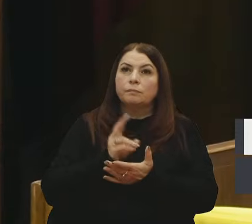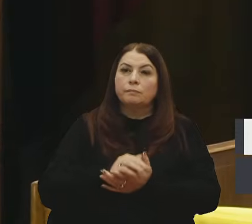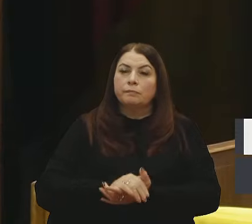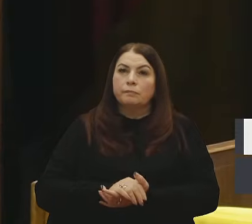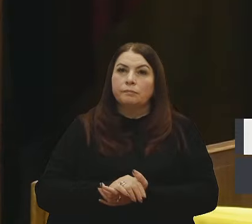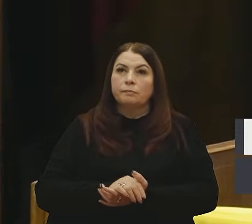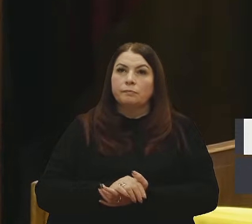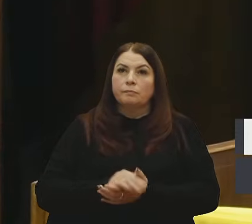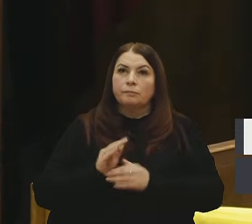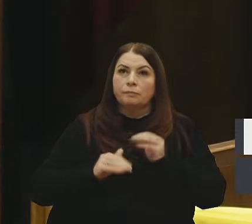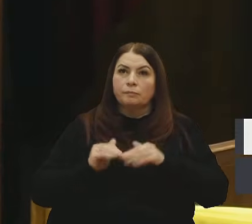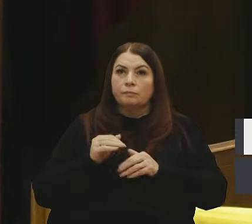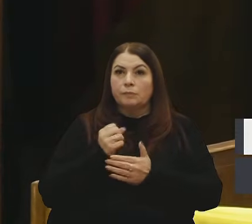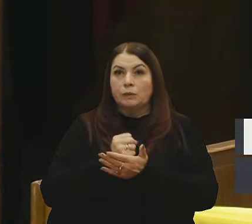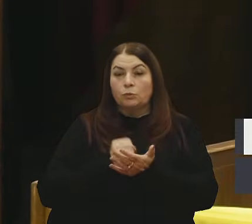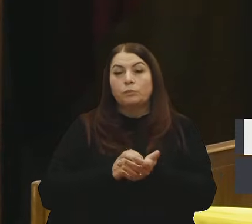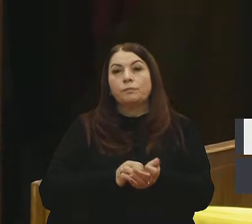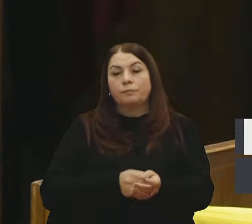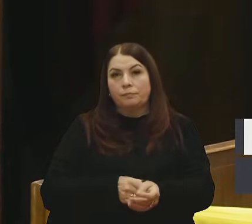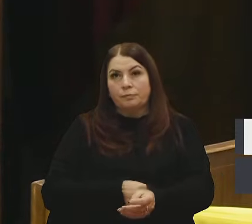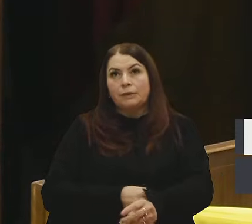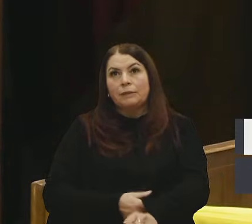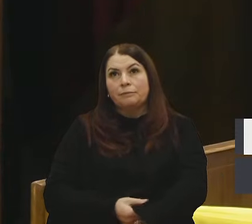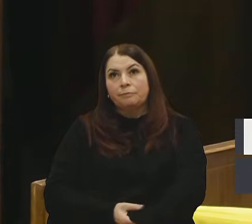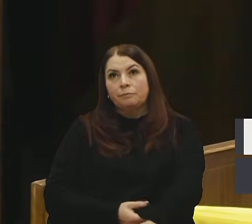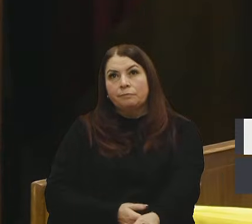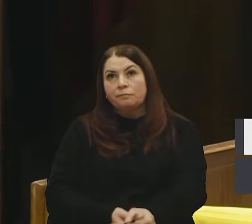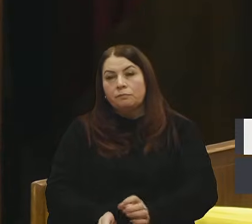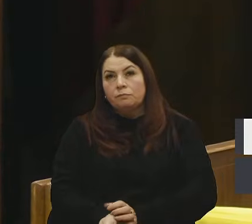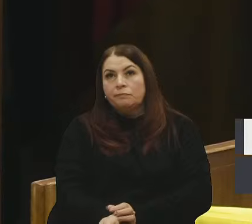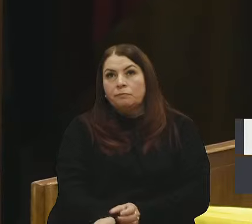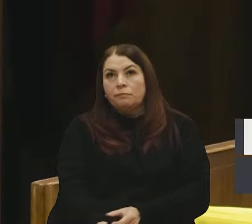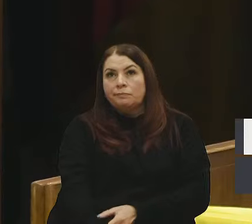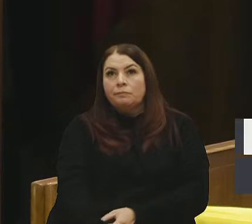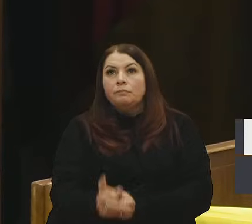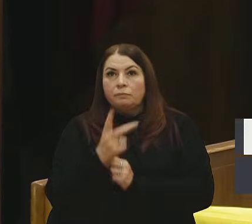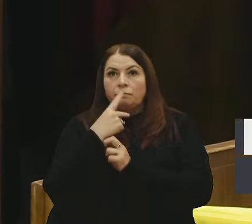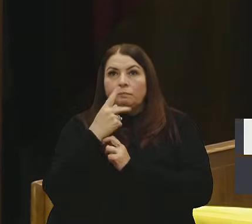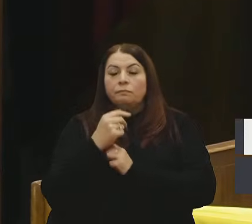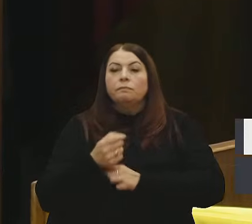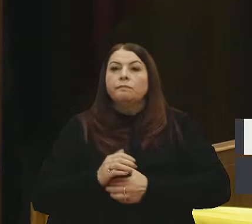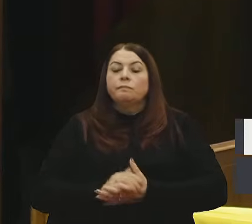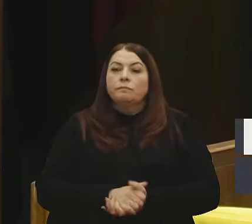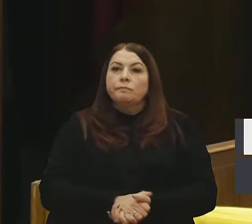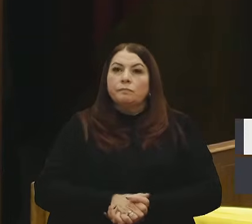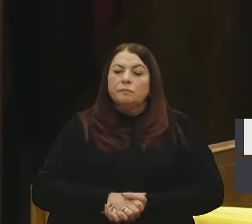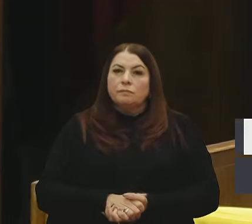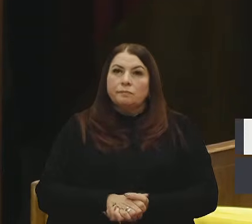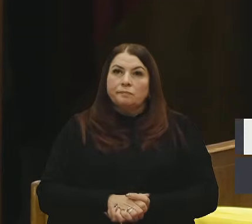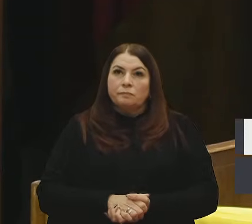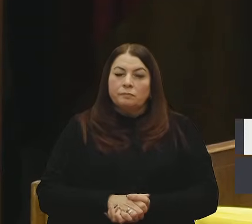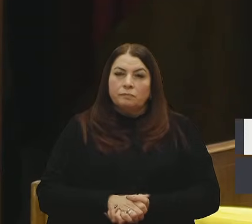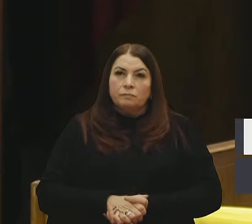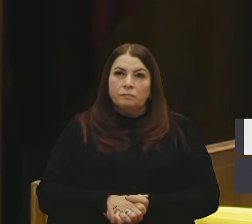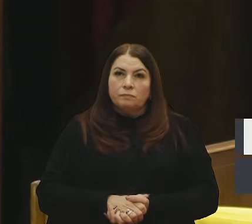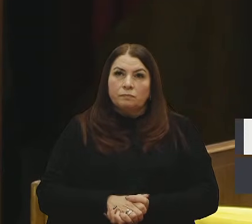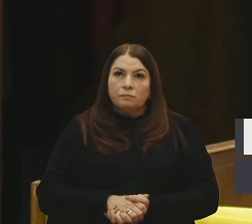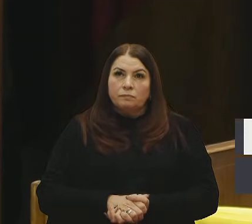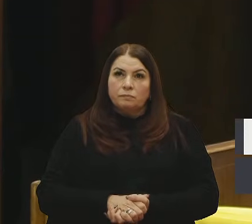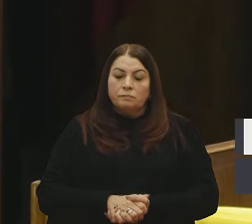da execução contratual. Esse aqui eu quero comentar. Este aqui eu